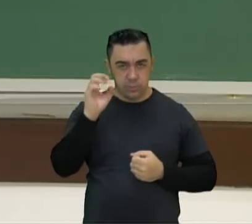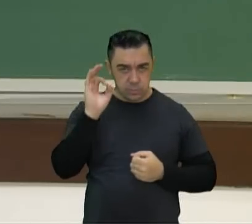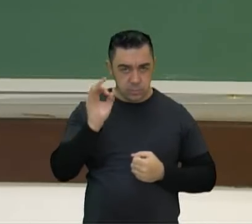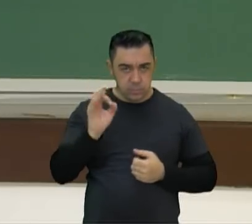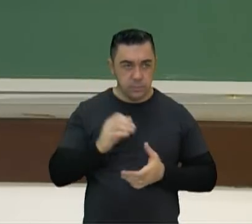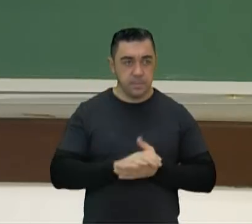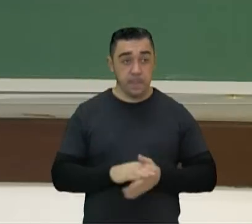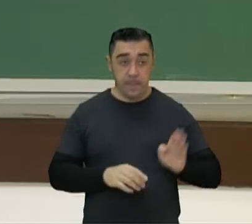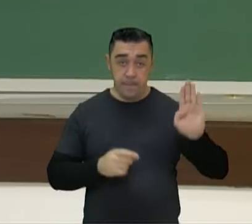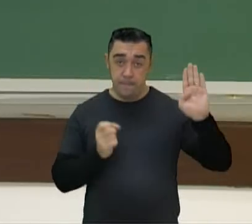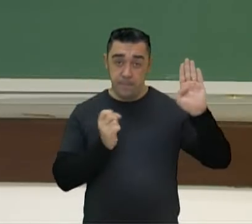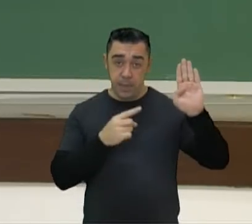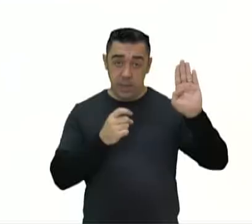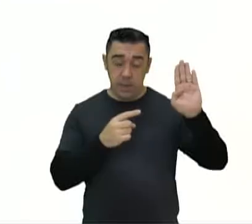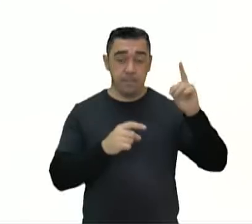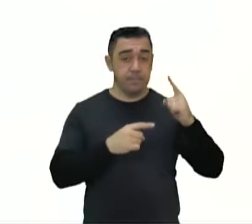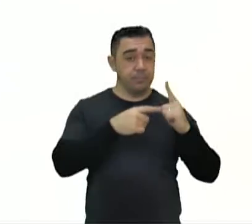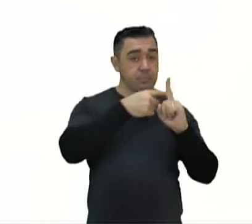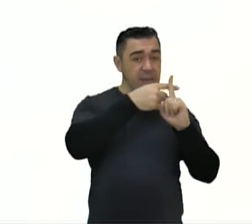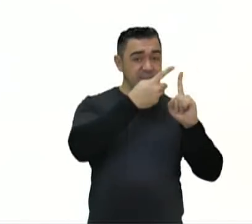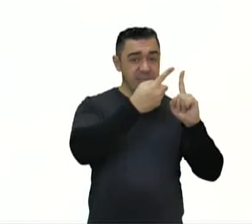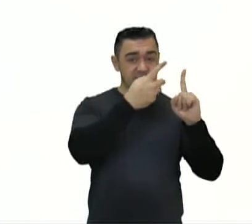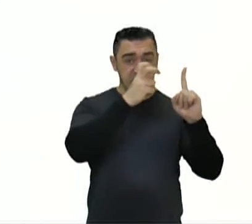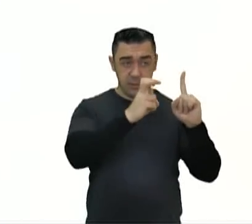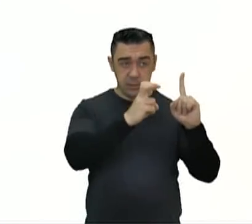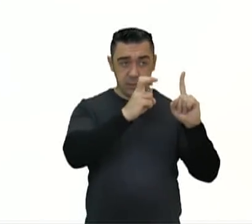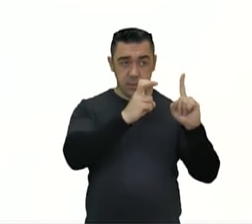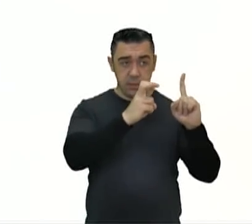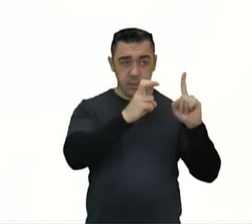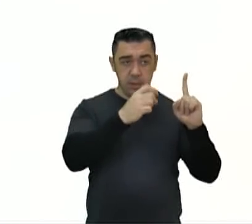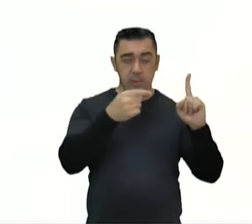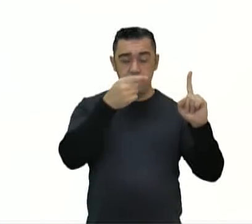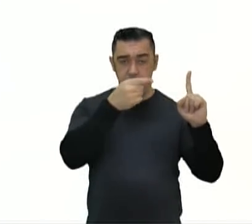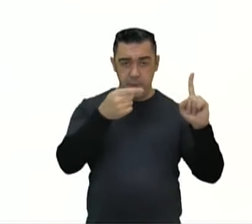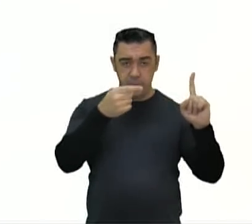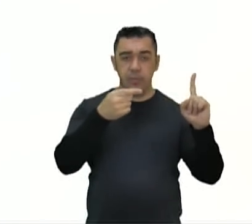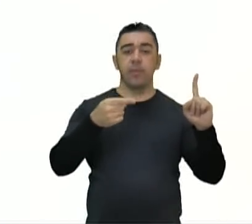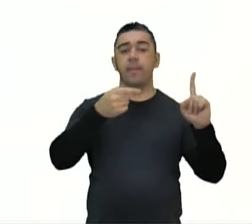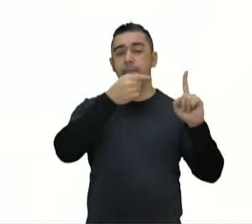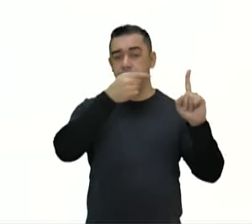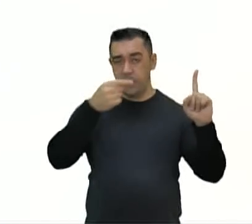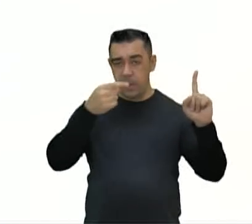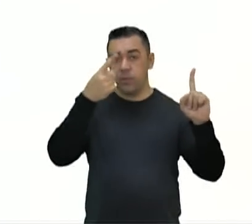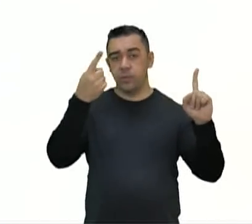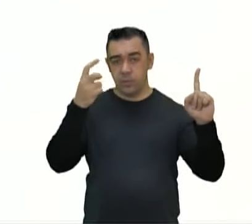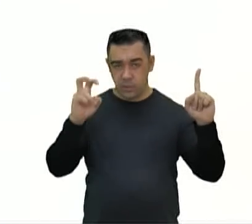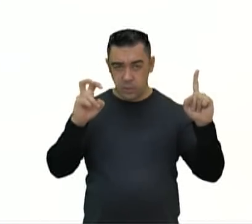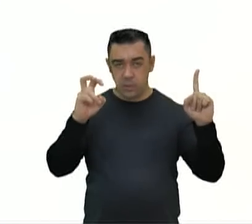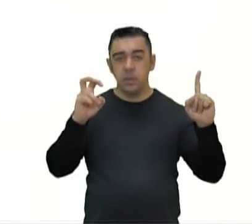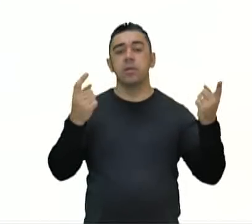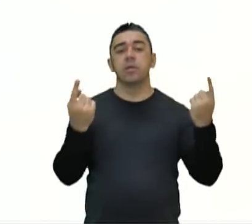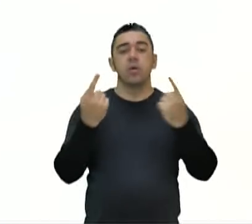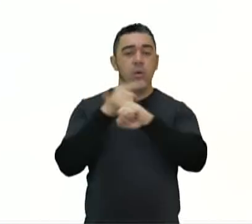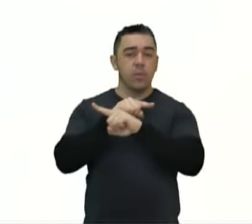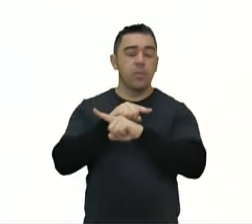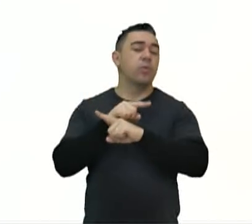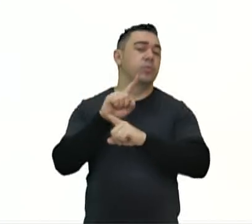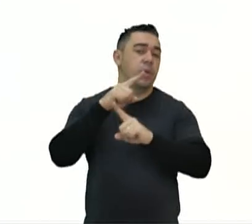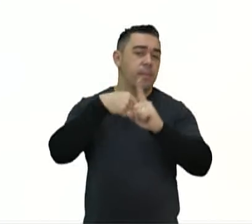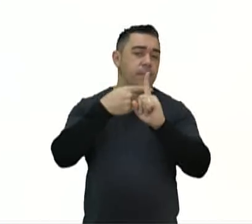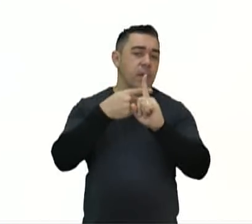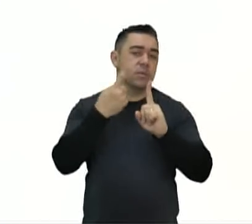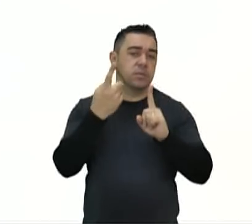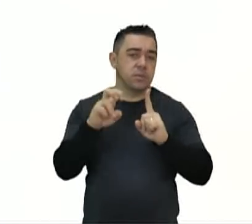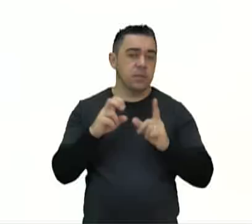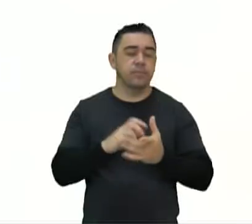Na letra B, o primeiro módulo é mais 15, com menos e o oposto de menos 15